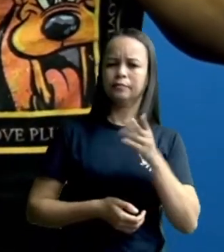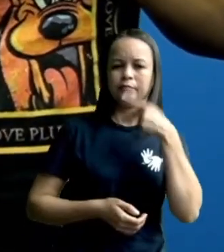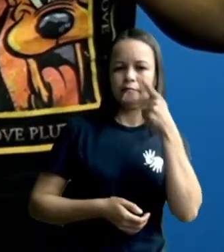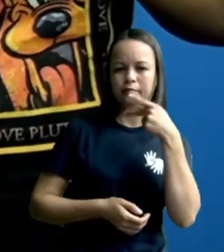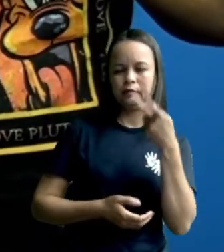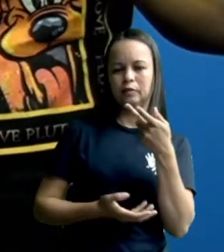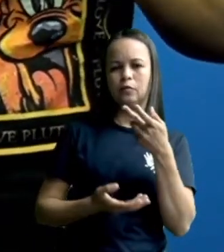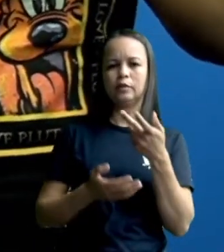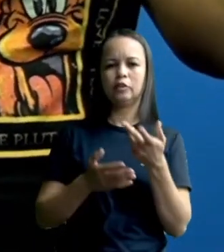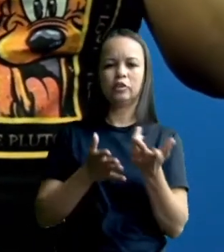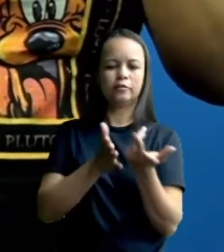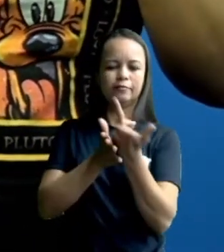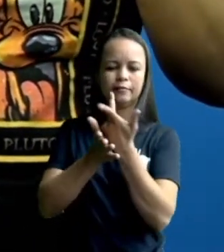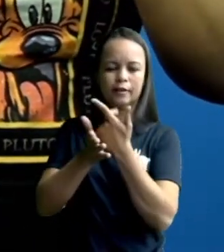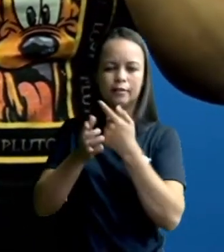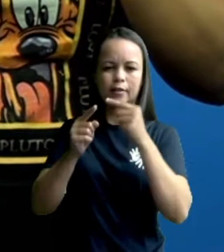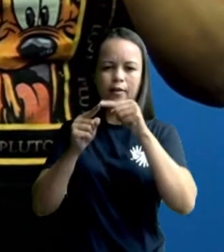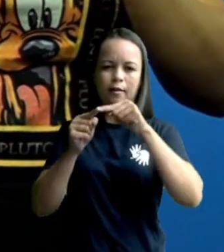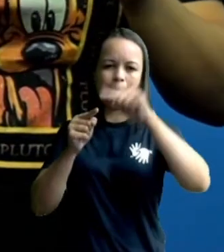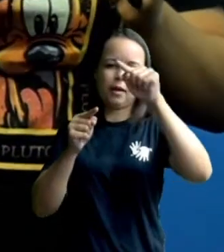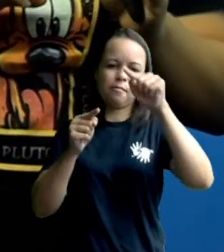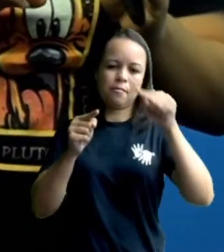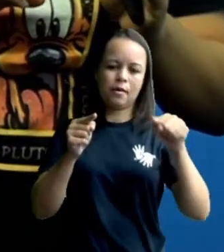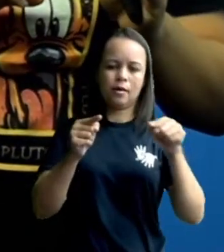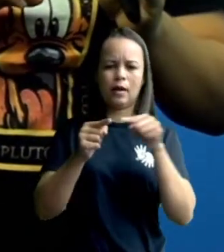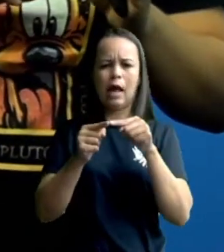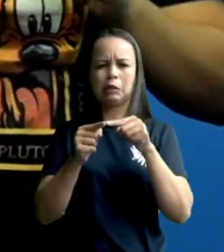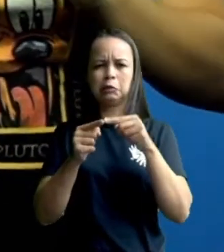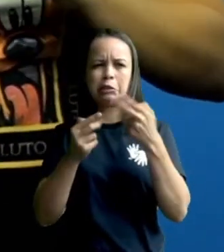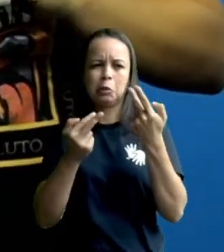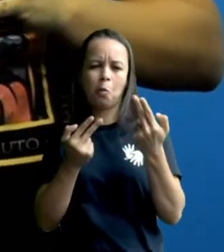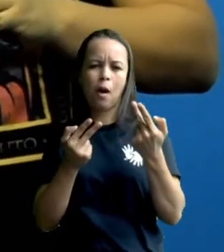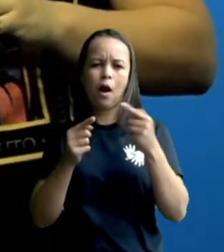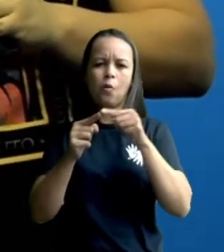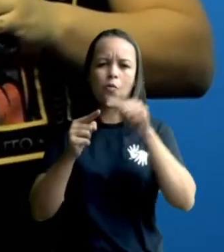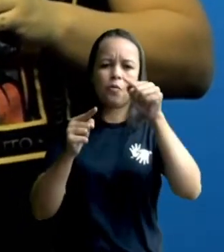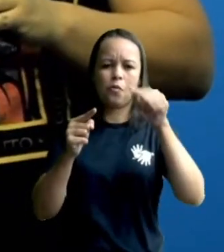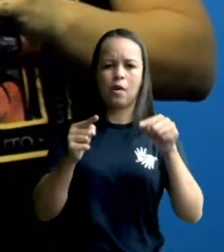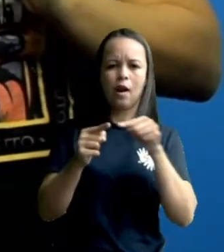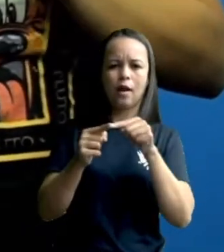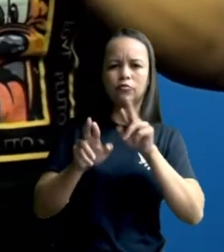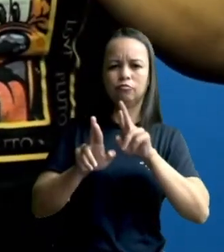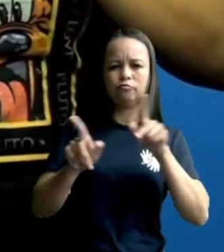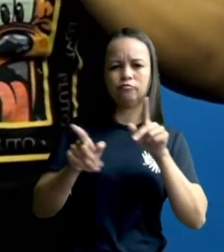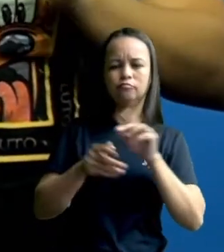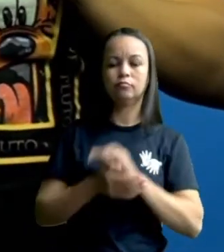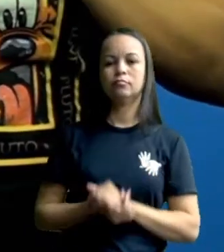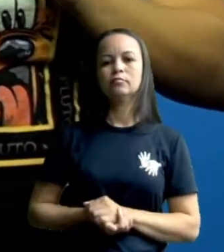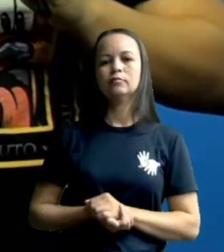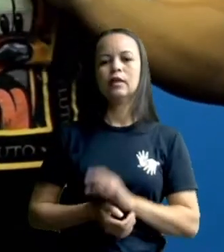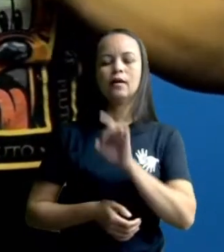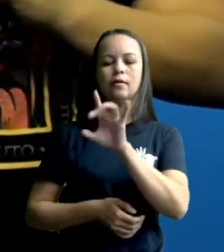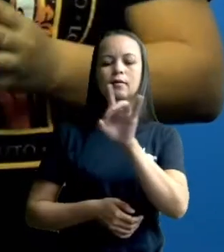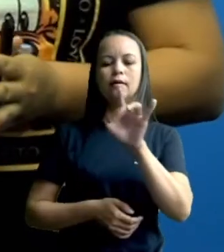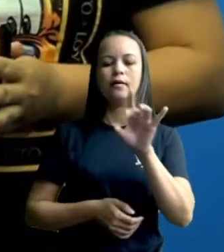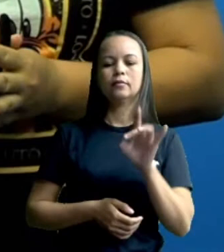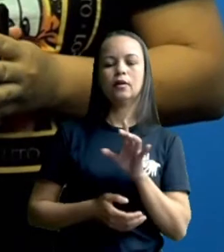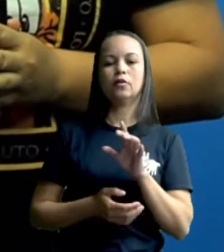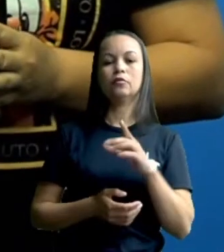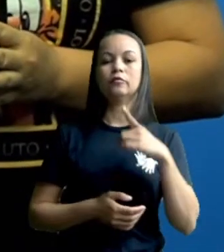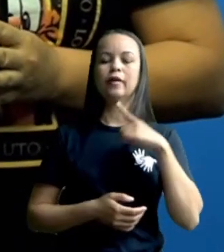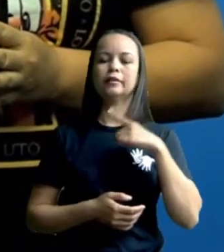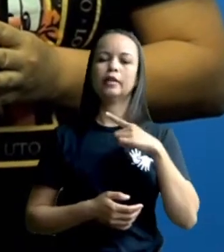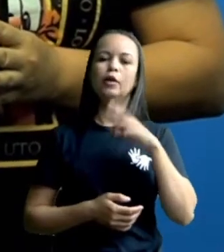gente desenha o triângulo, a gente pode desenhar ele com lados iguais, com lados diferentes, e cada um vai receber um